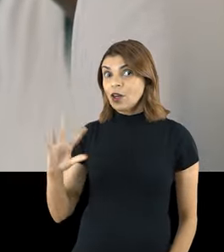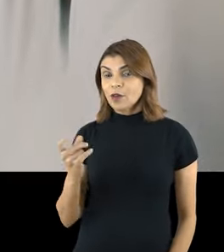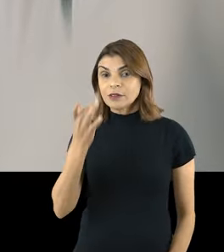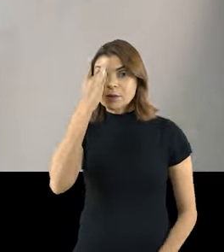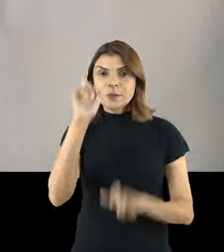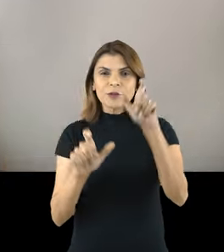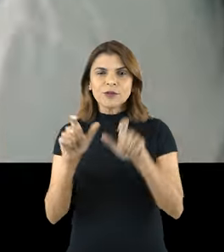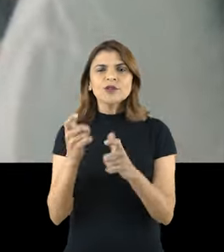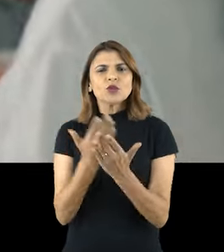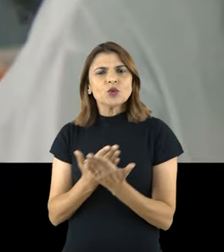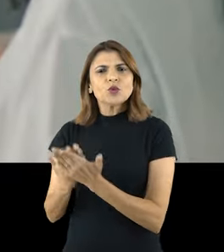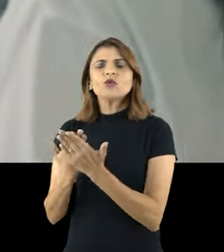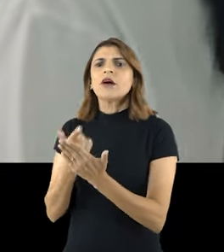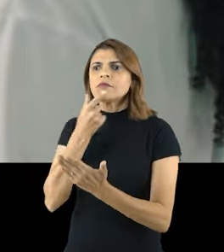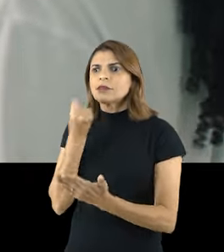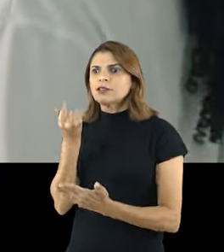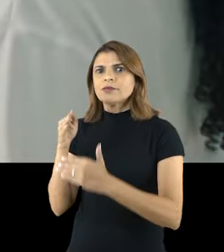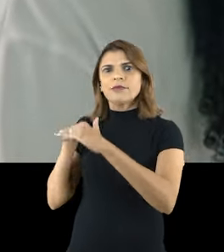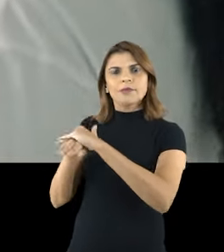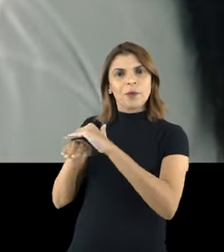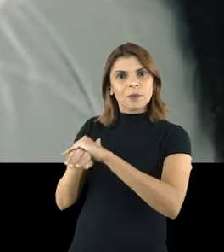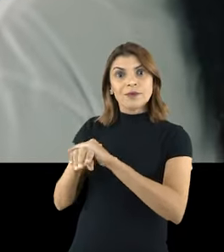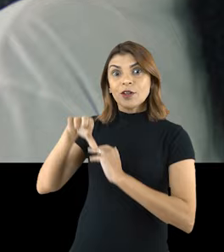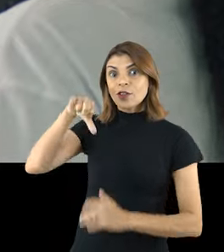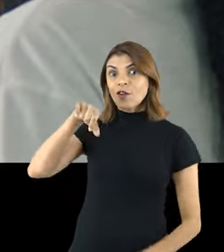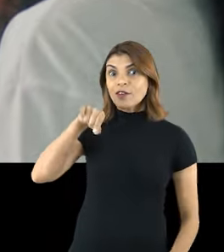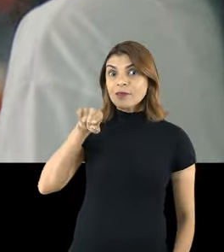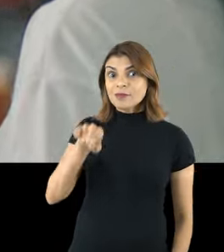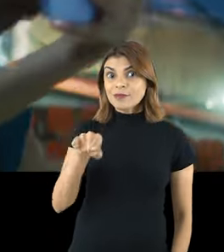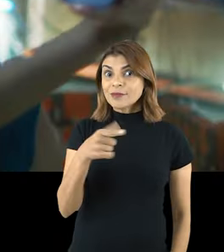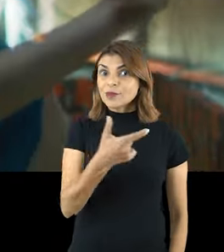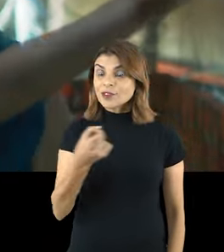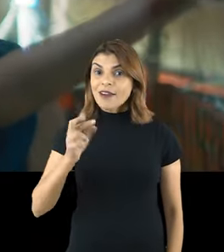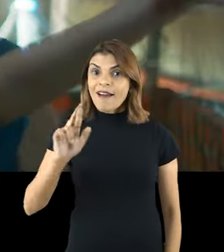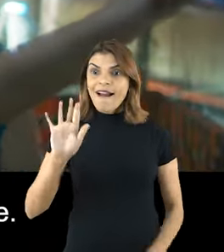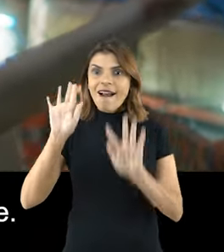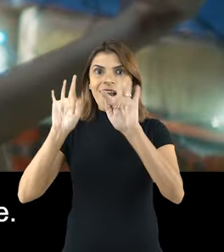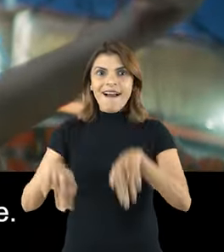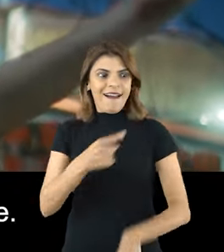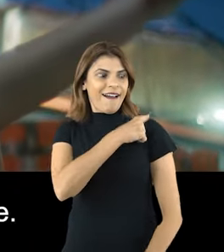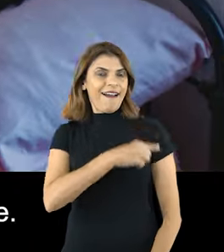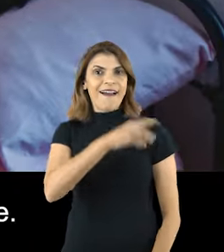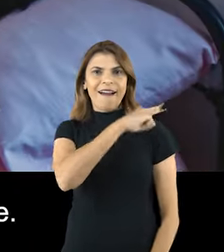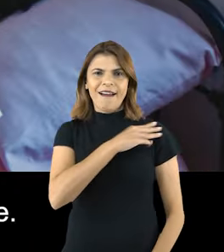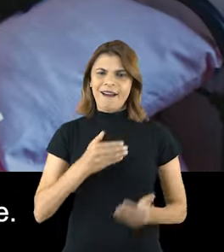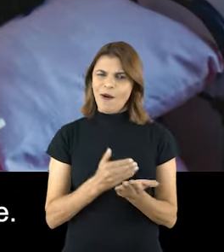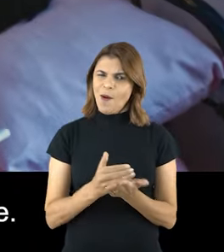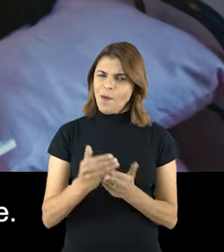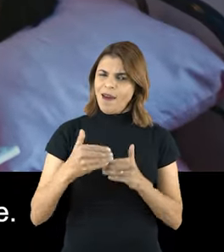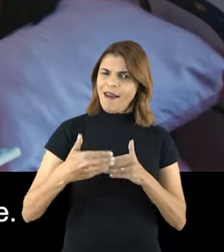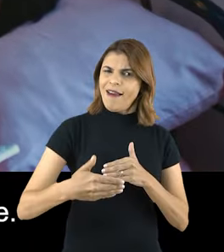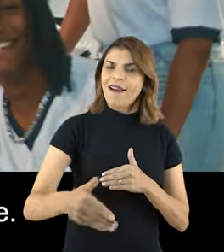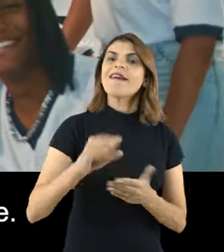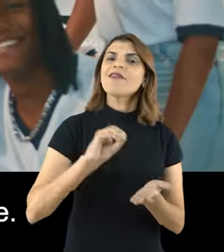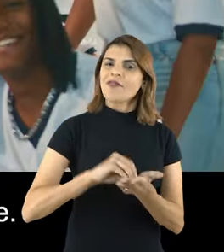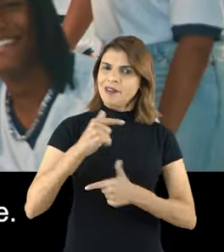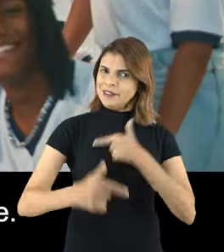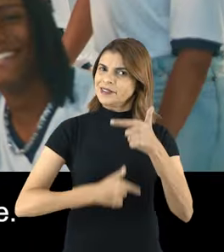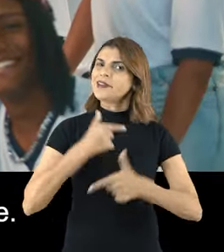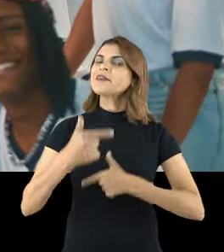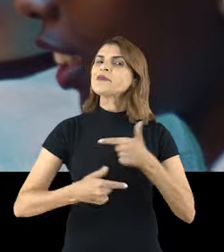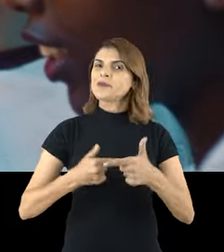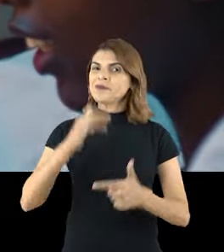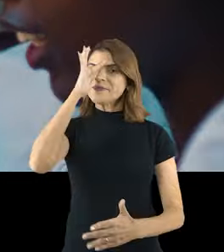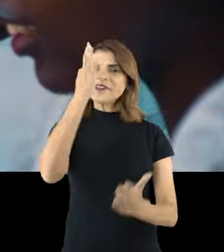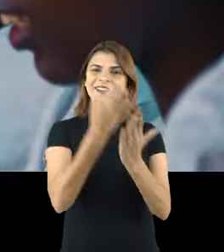uma poupança de até R$ 9.200 quando terminarem o ensino médio. Isso é só o começo. Tem muito trabalho pela